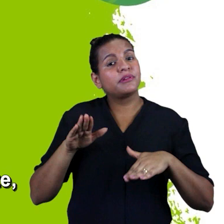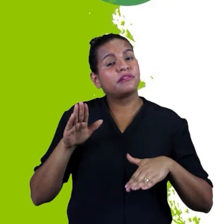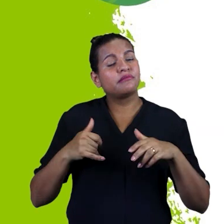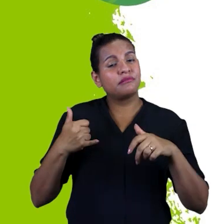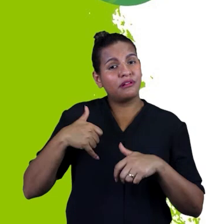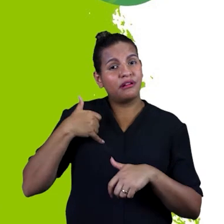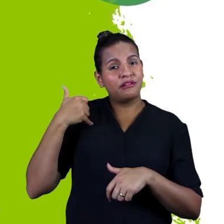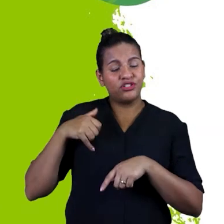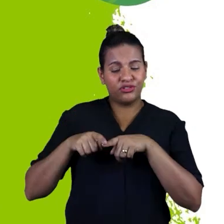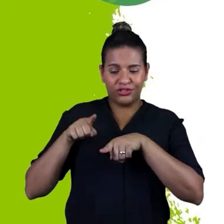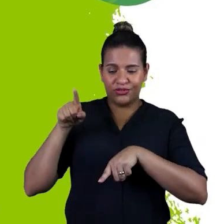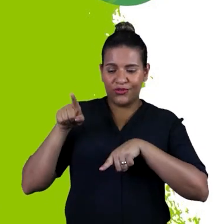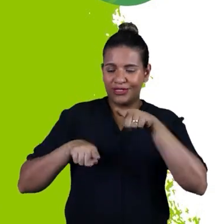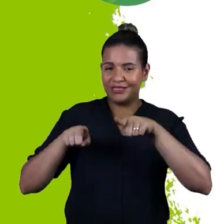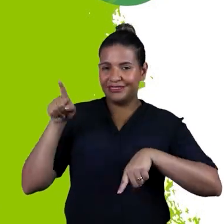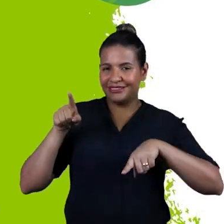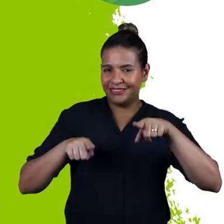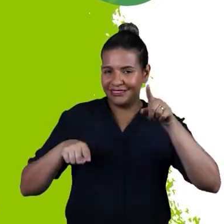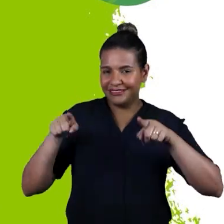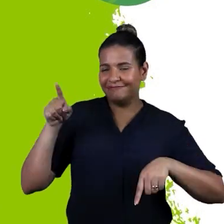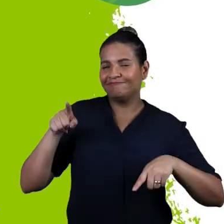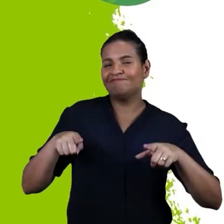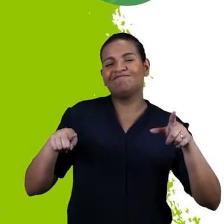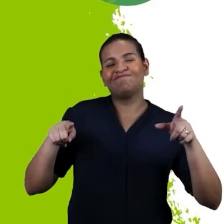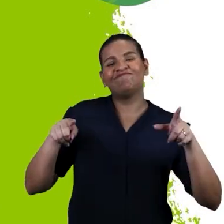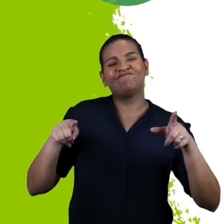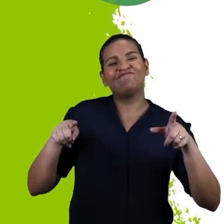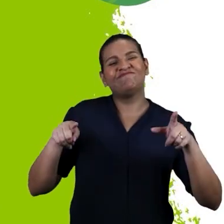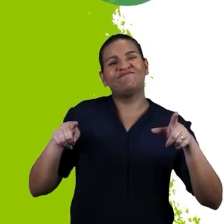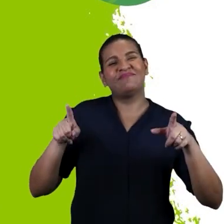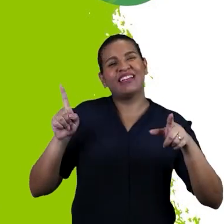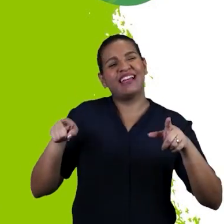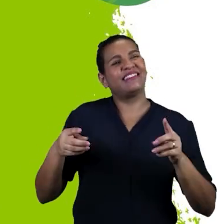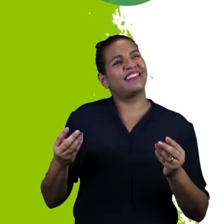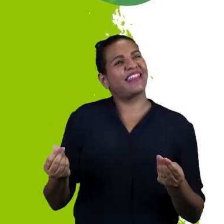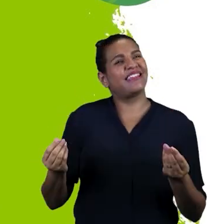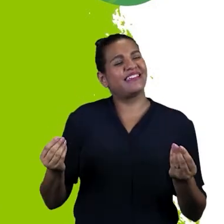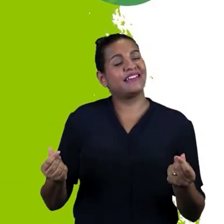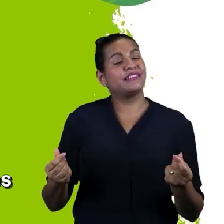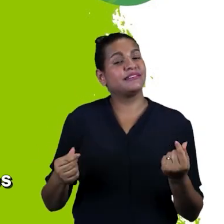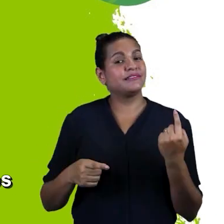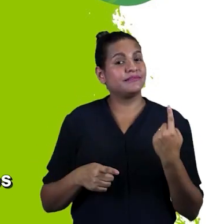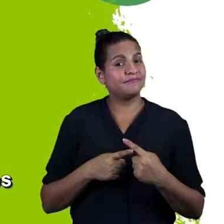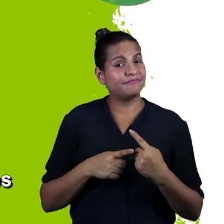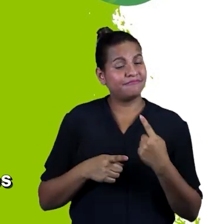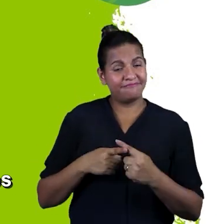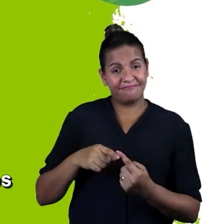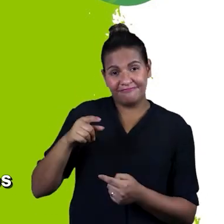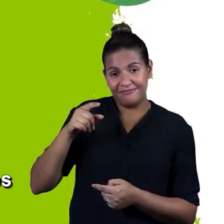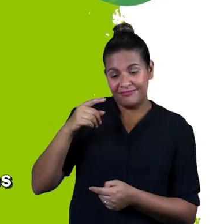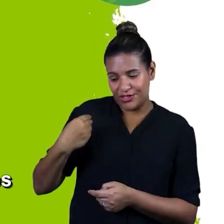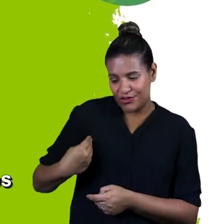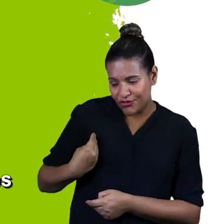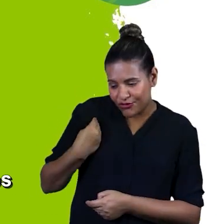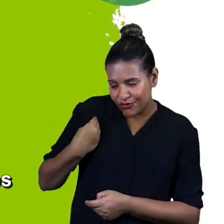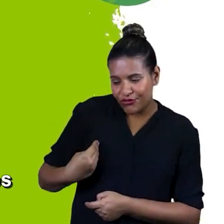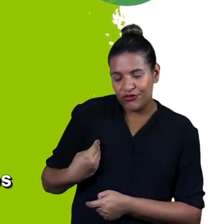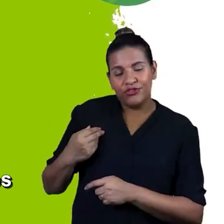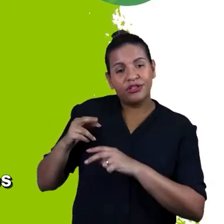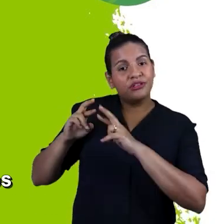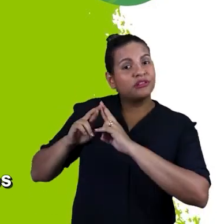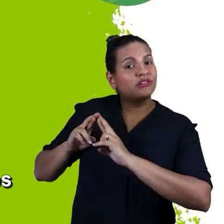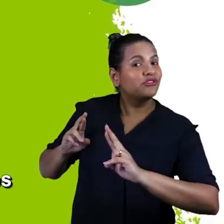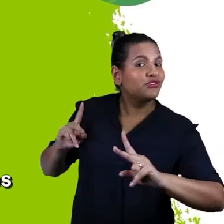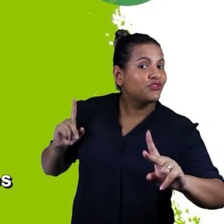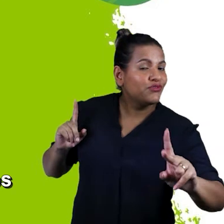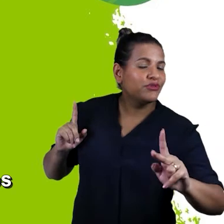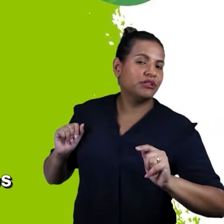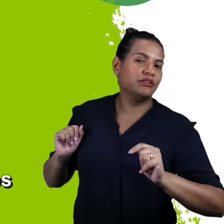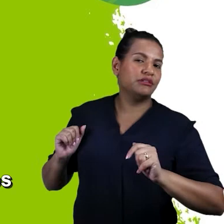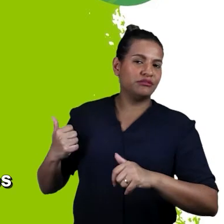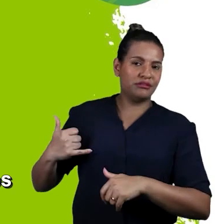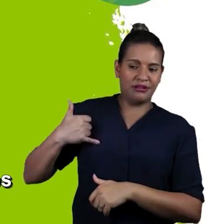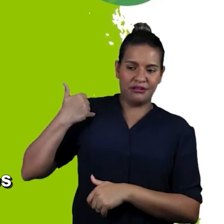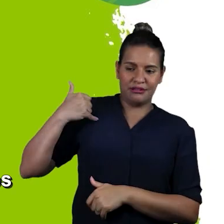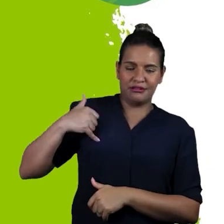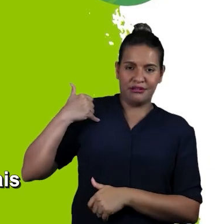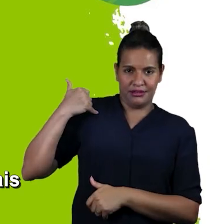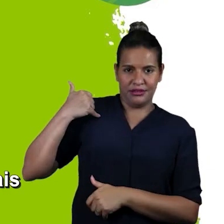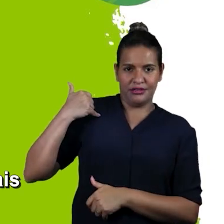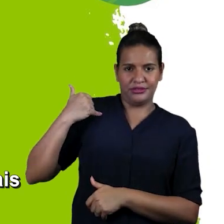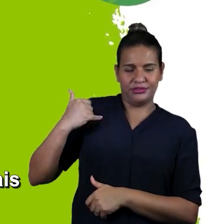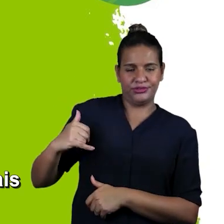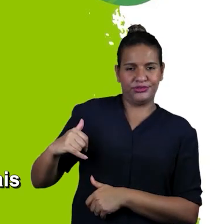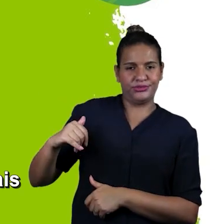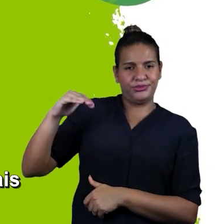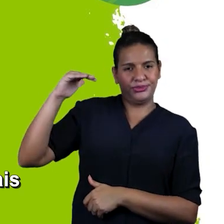âmbito. Circulam entre as gerações de uma forma muito delicada, né? Porque são momentos históricos